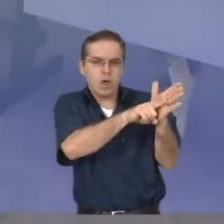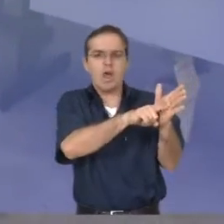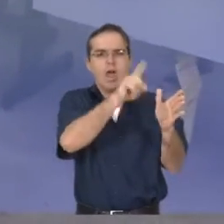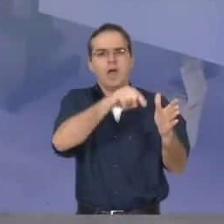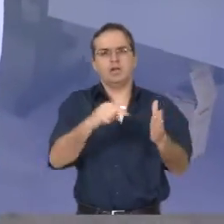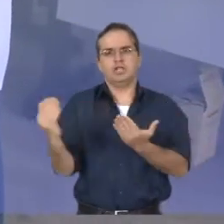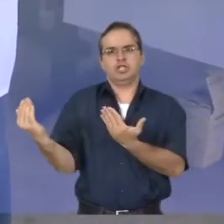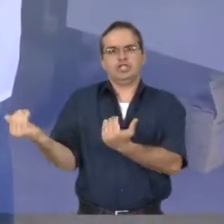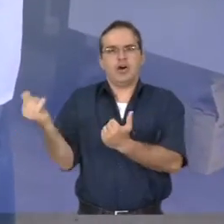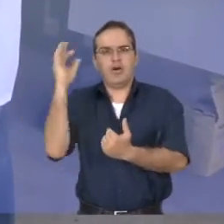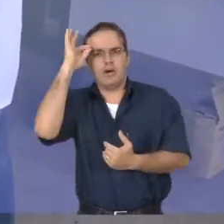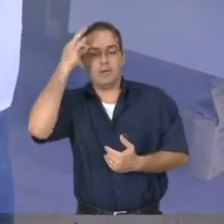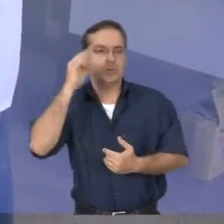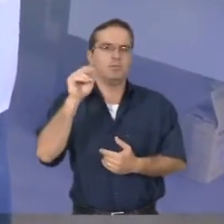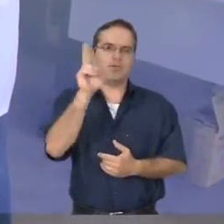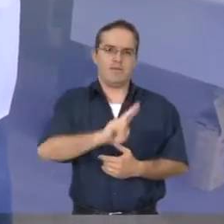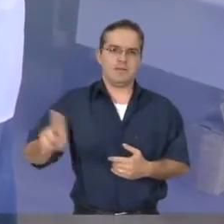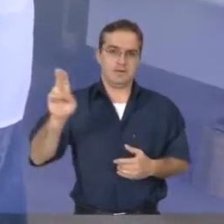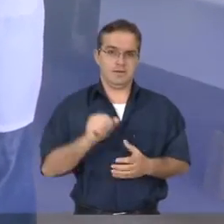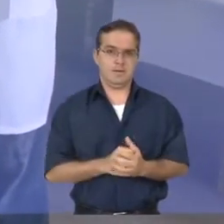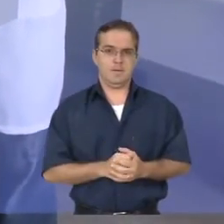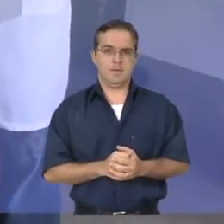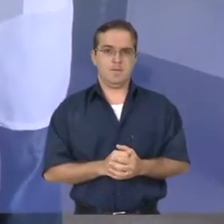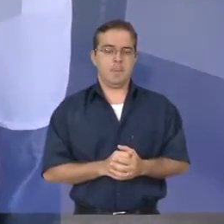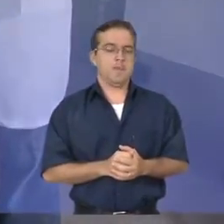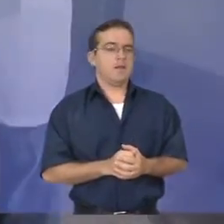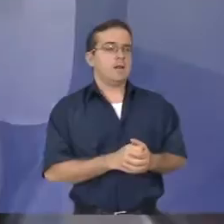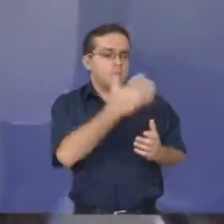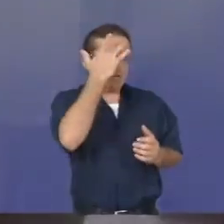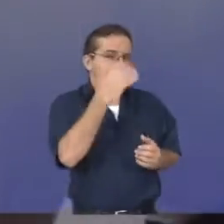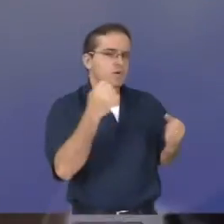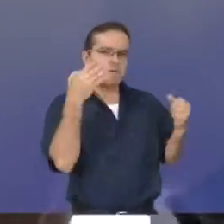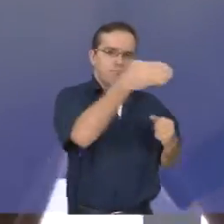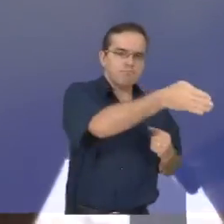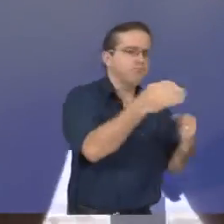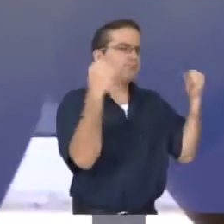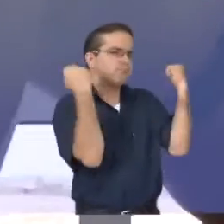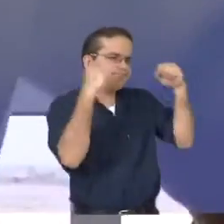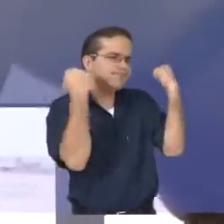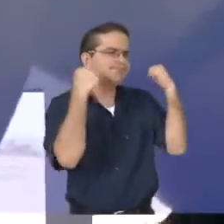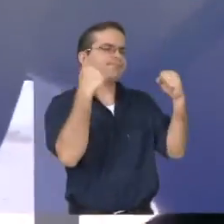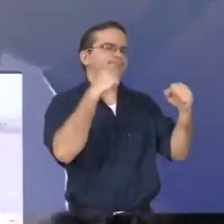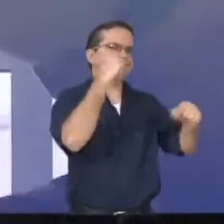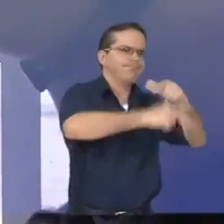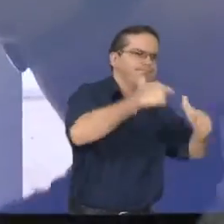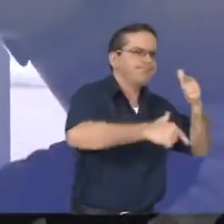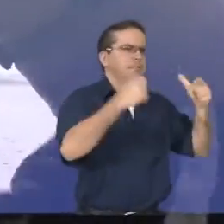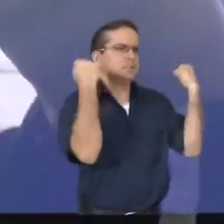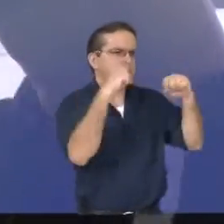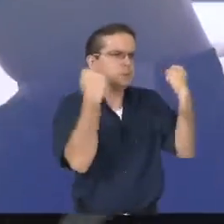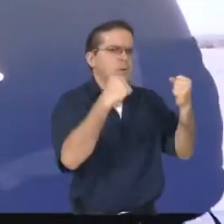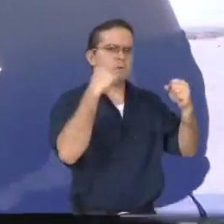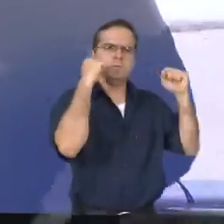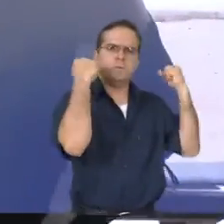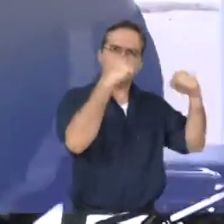também vai realizar testes incrementais no cicloergômetro, onde a gente vai verificar alguns parâmetros, dentre eles a frequência cardíaca,